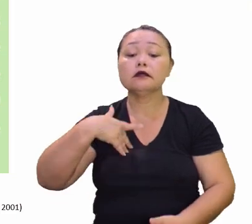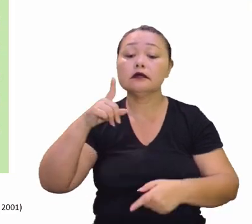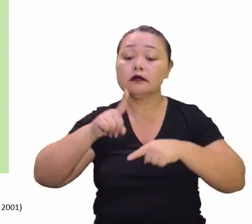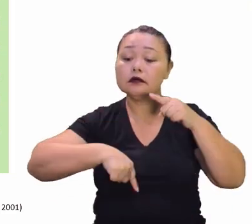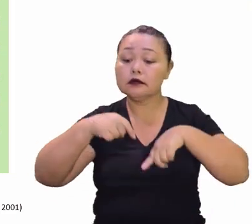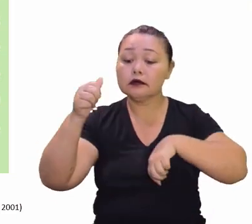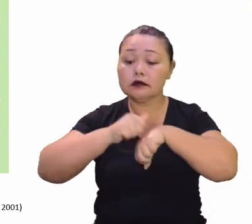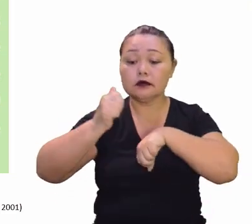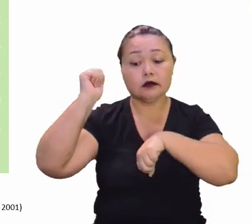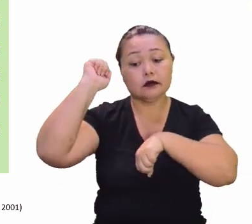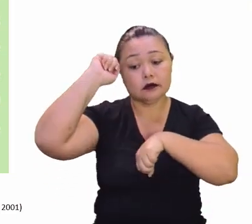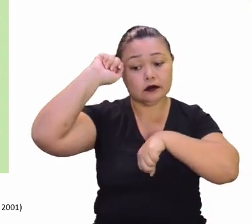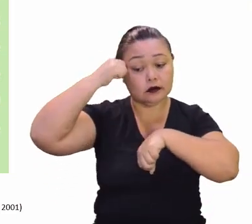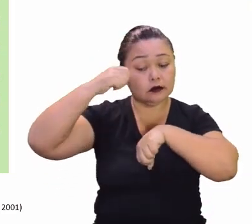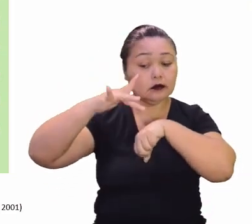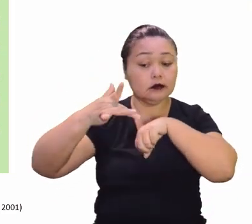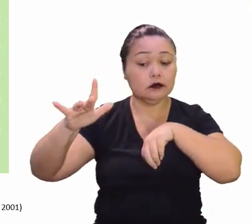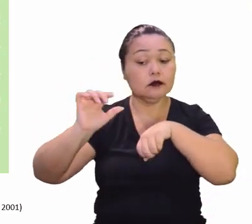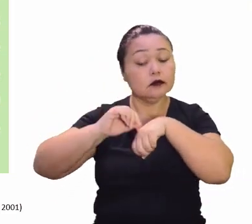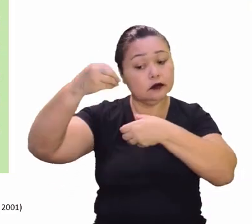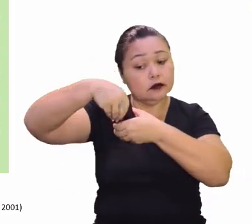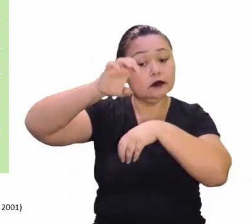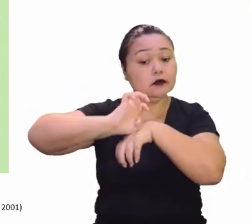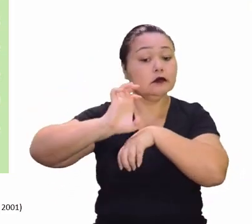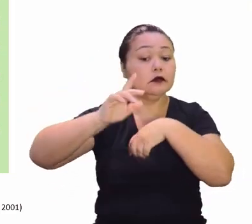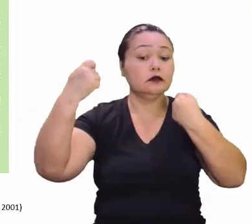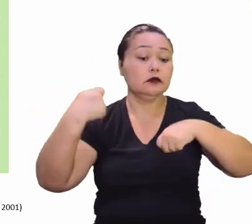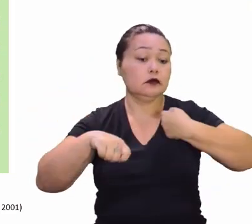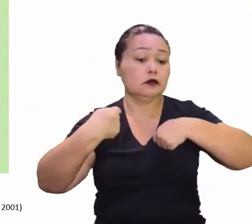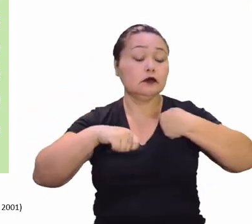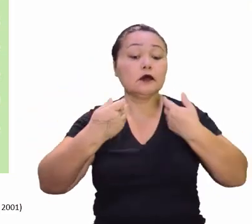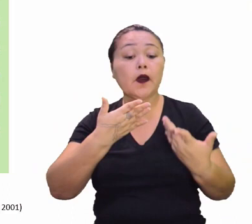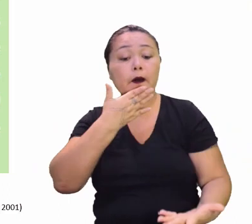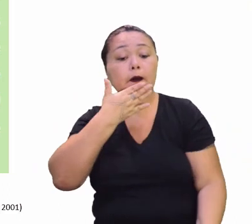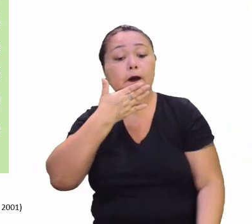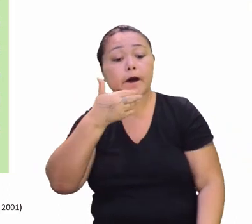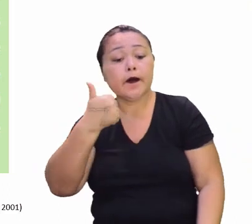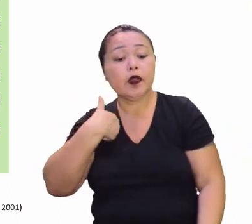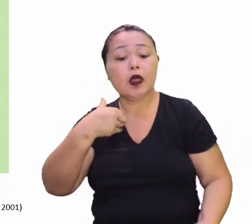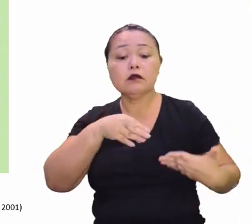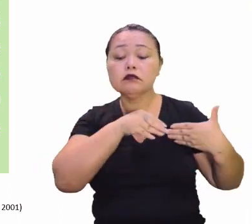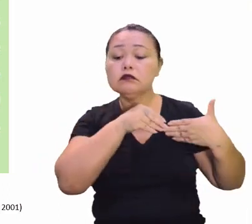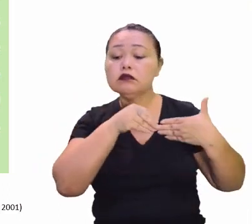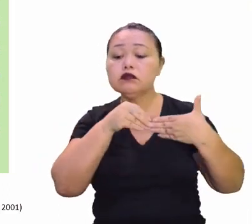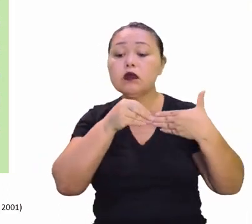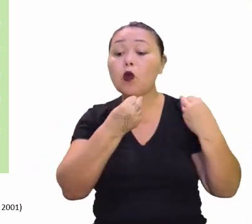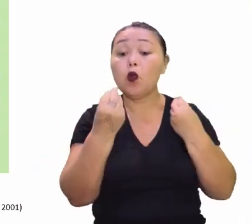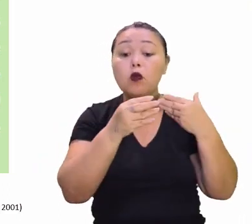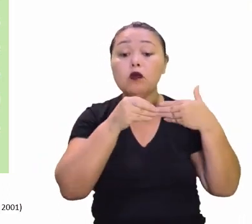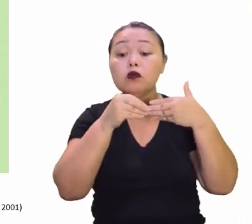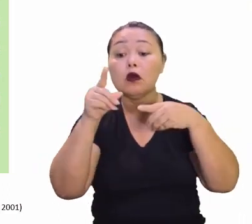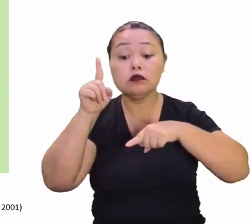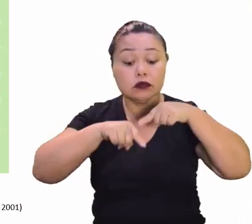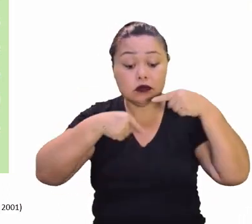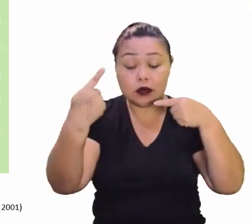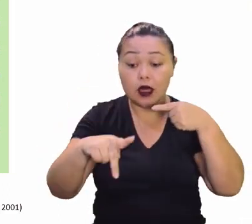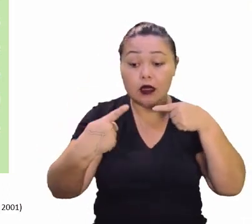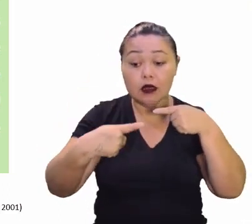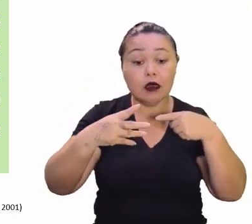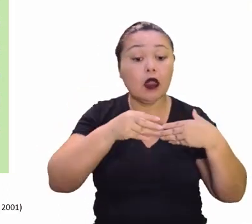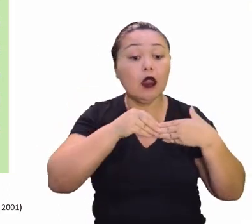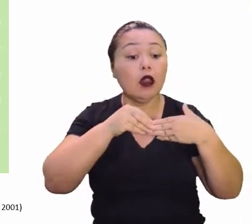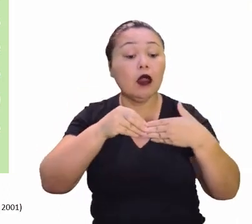grande produção de cassiterita em nosso estado e a necessidade de melhores vias de escoamento de nossas